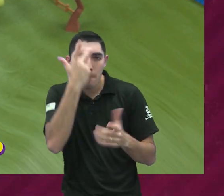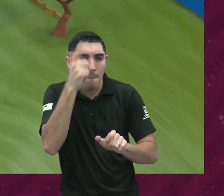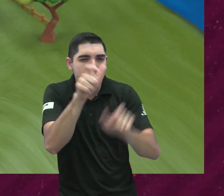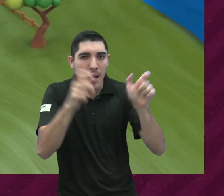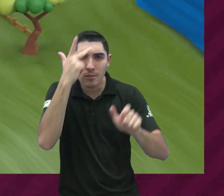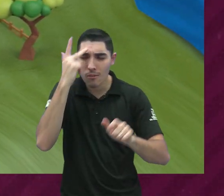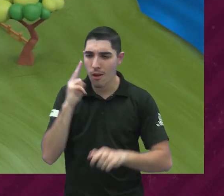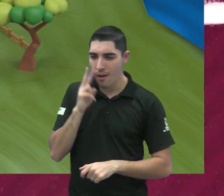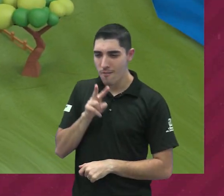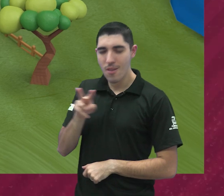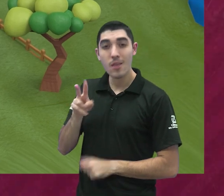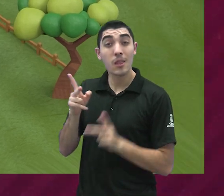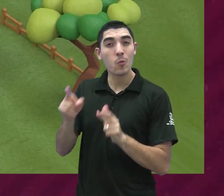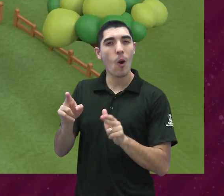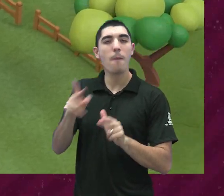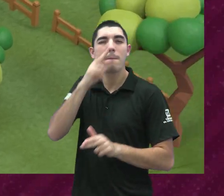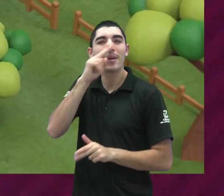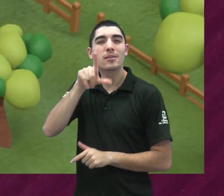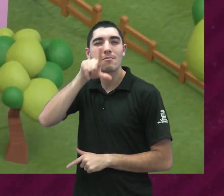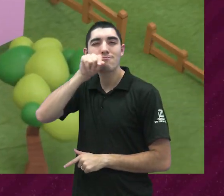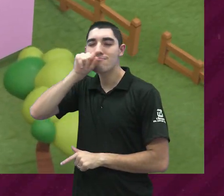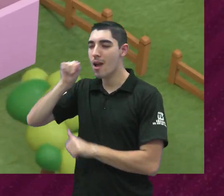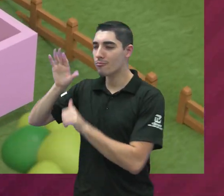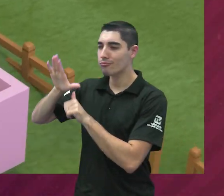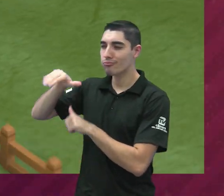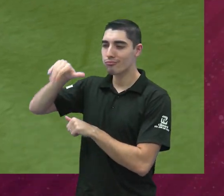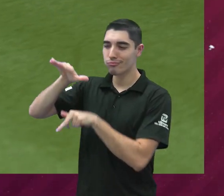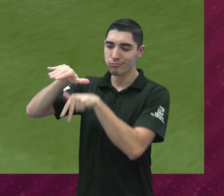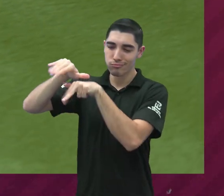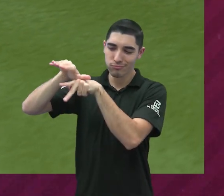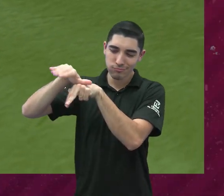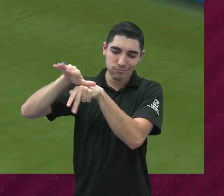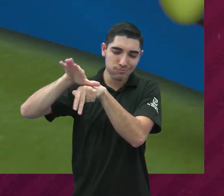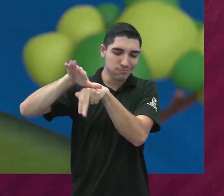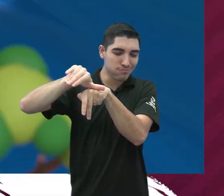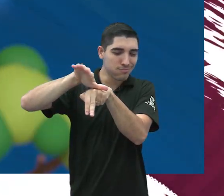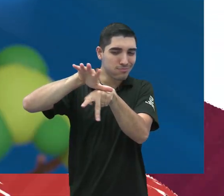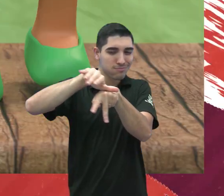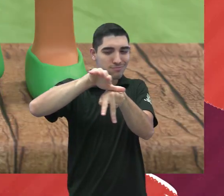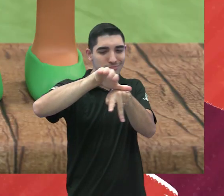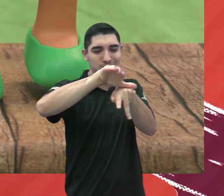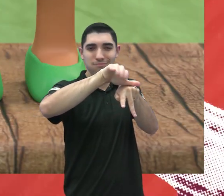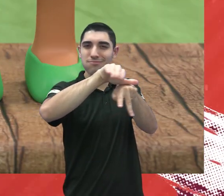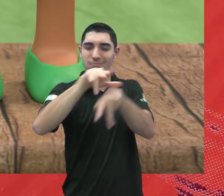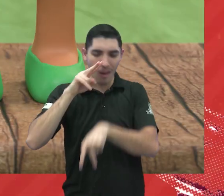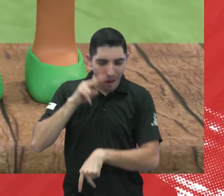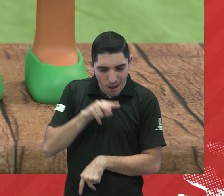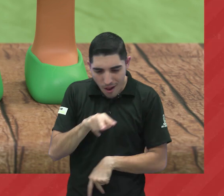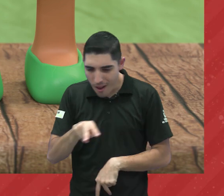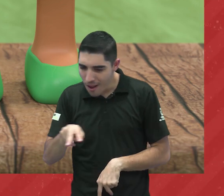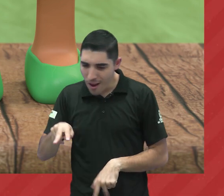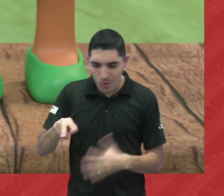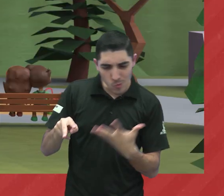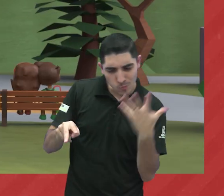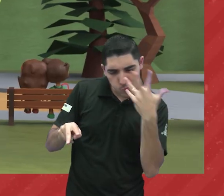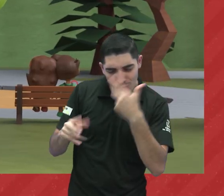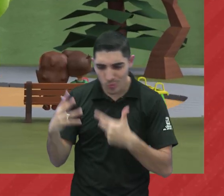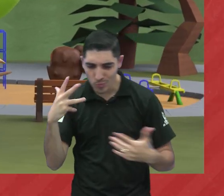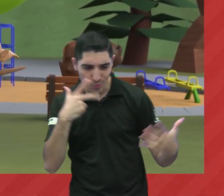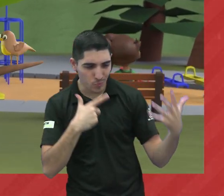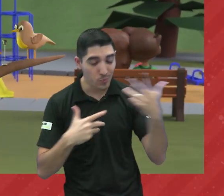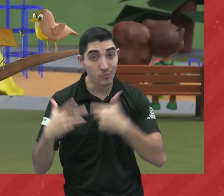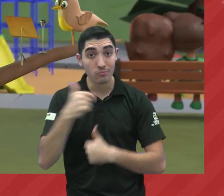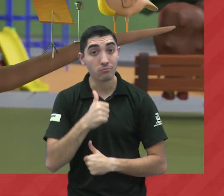a vida do alto, como um passarinho que bate asas e encontra beleza até nas pequenas coisas.